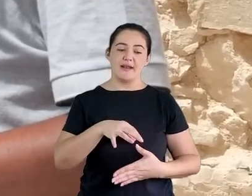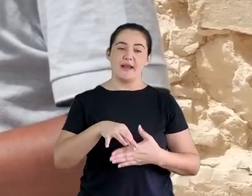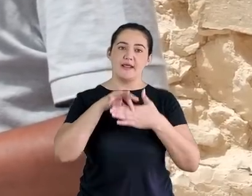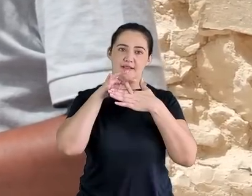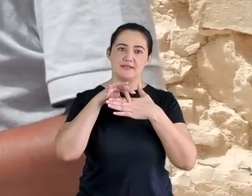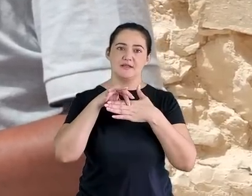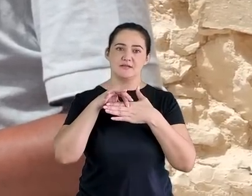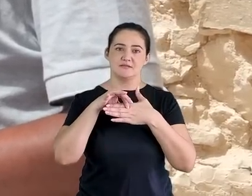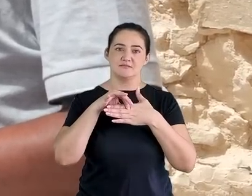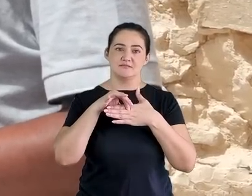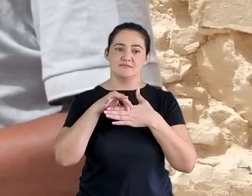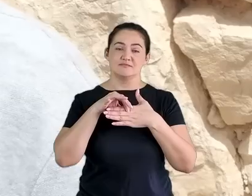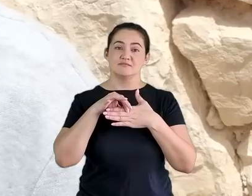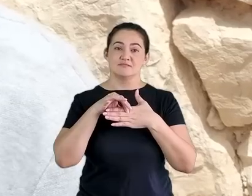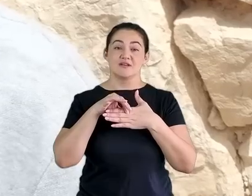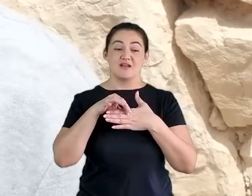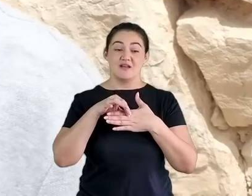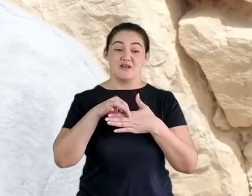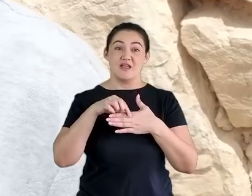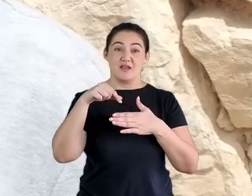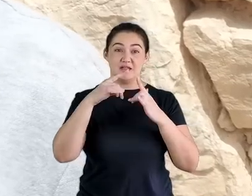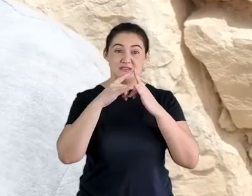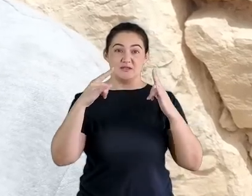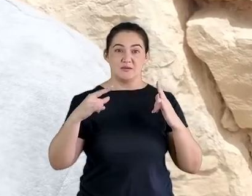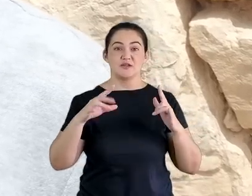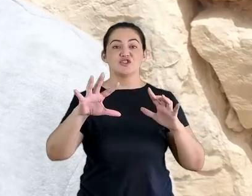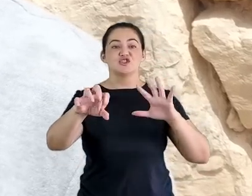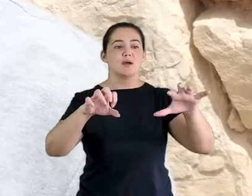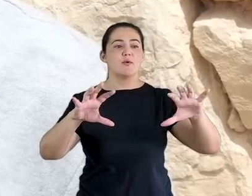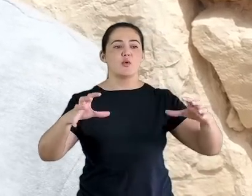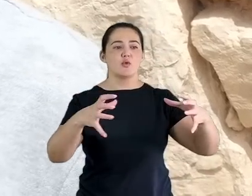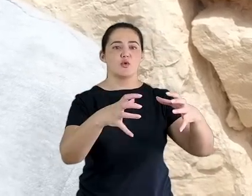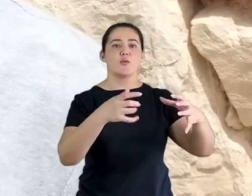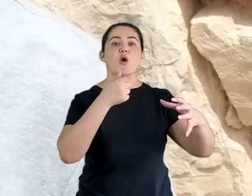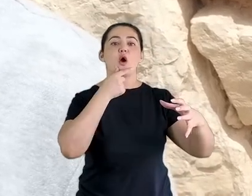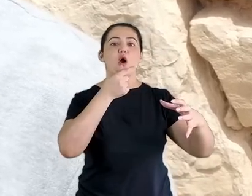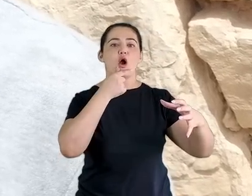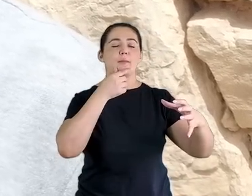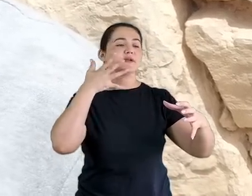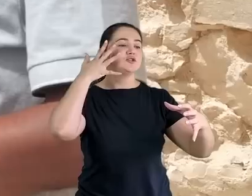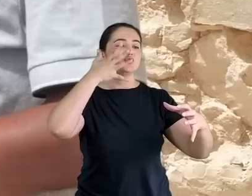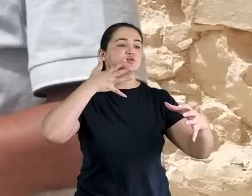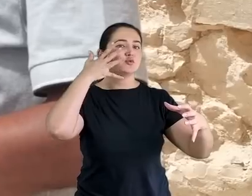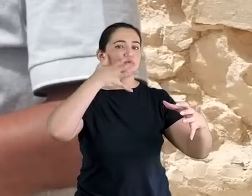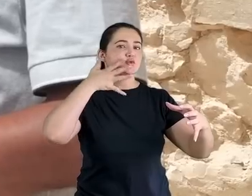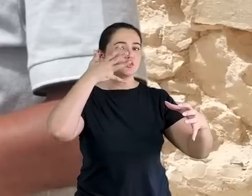dos rebeldes, provavelmente na sinagoga, pegou os homens e fez um discurso.